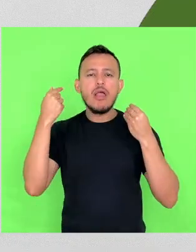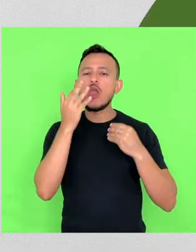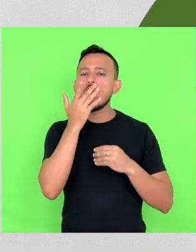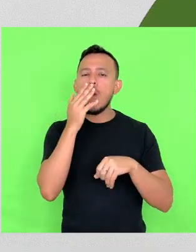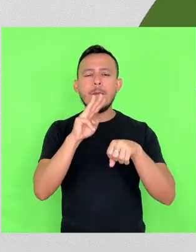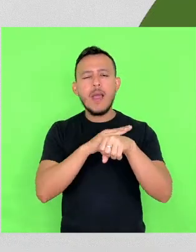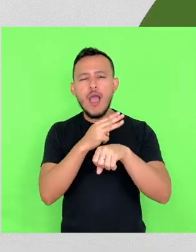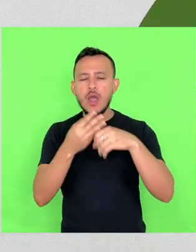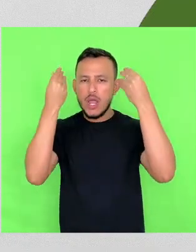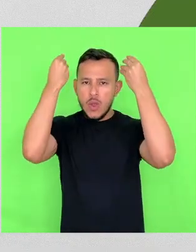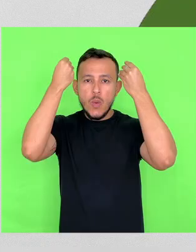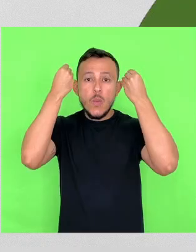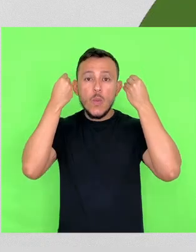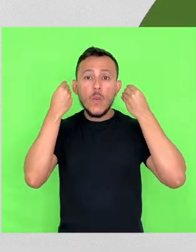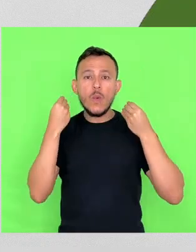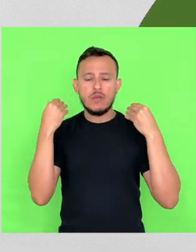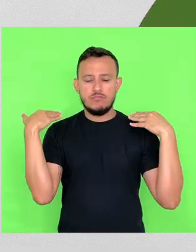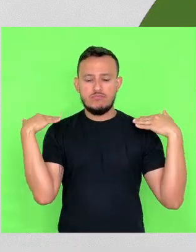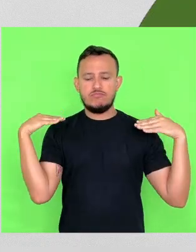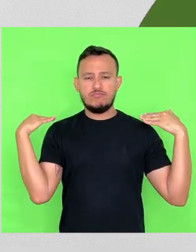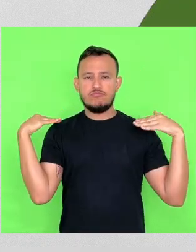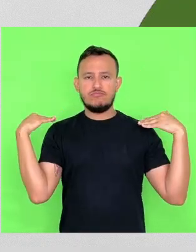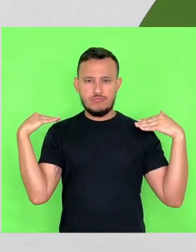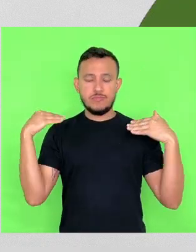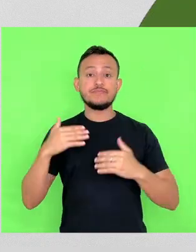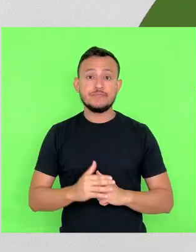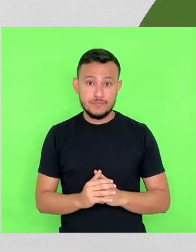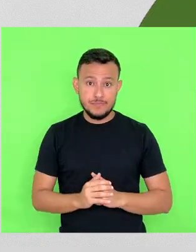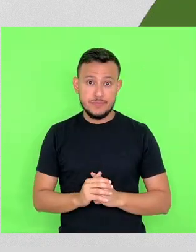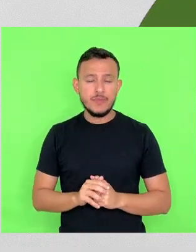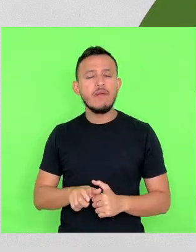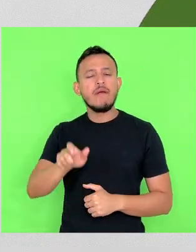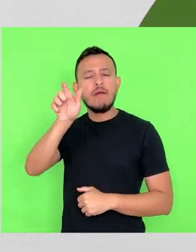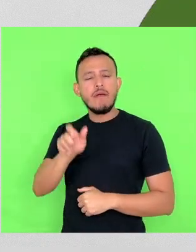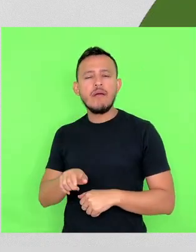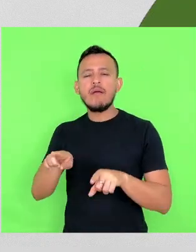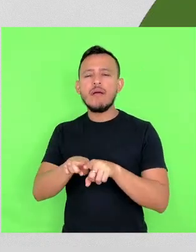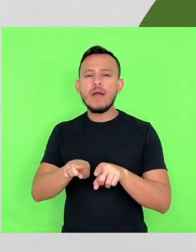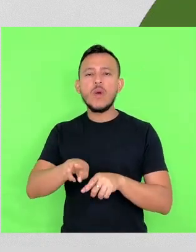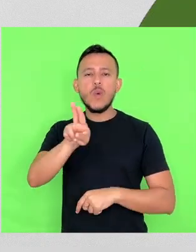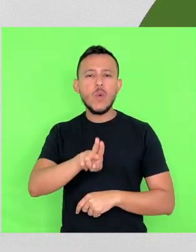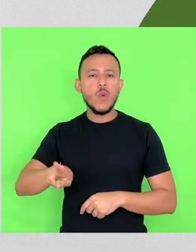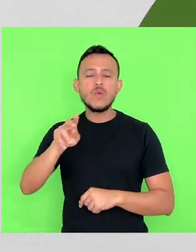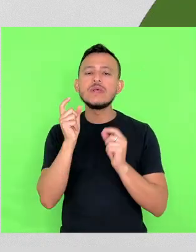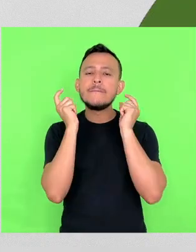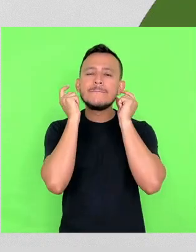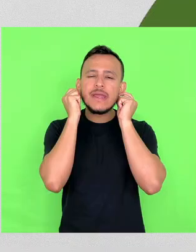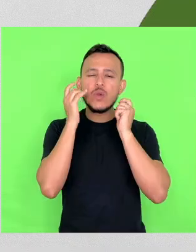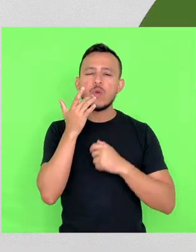castanhos, lisos, na altura dos ombros. Ela usa